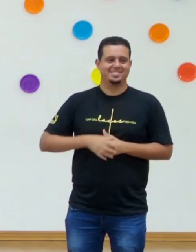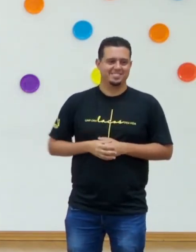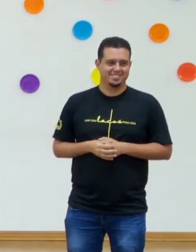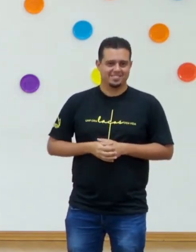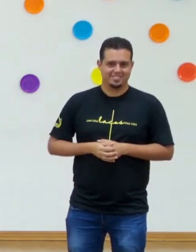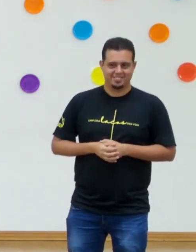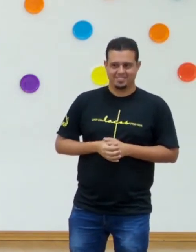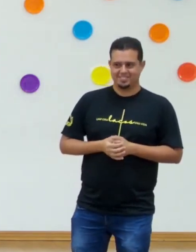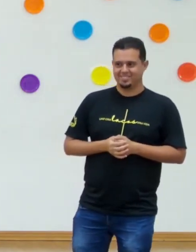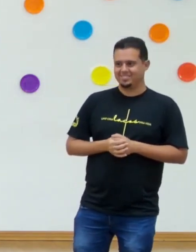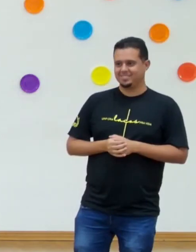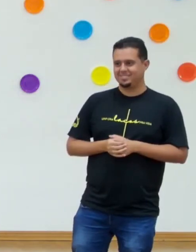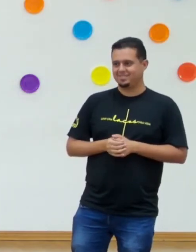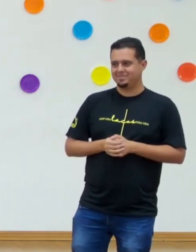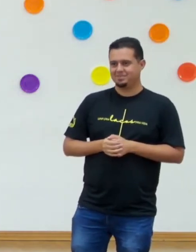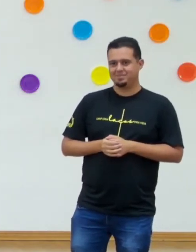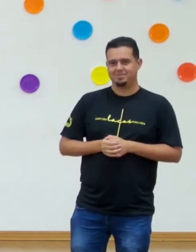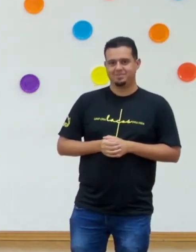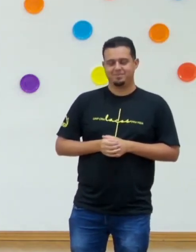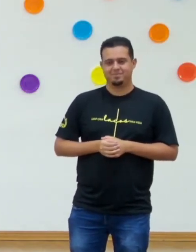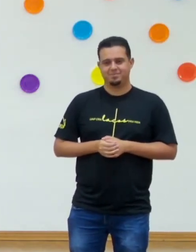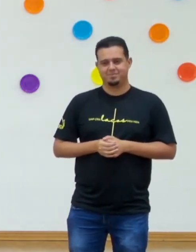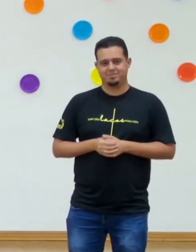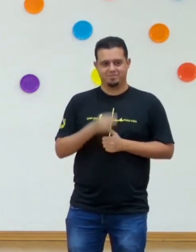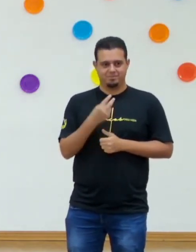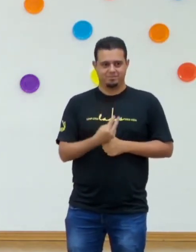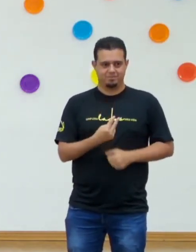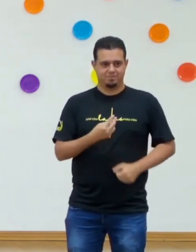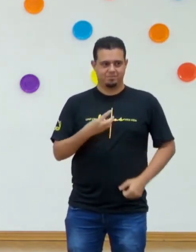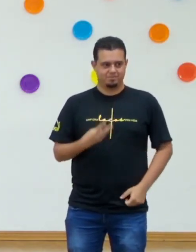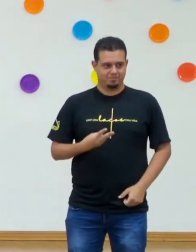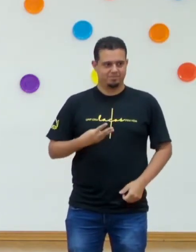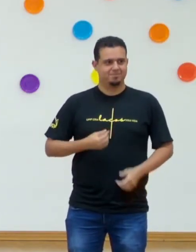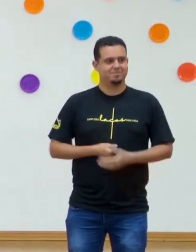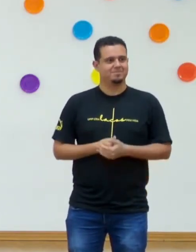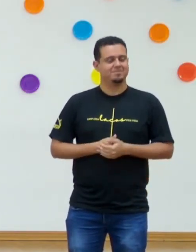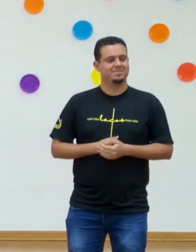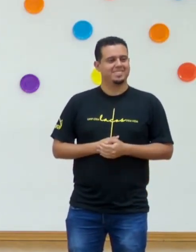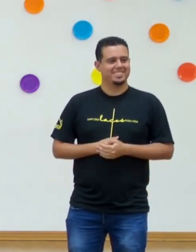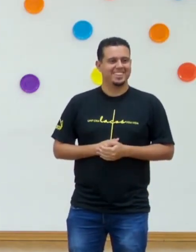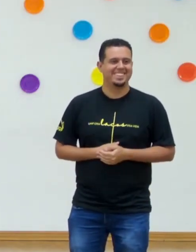LeBron James, 23.